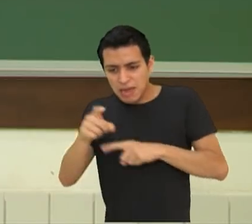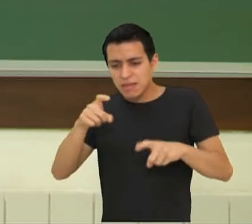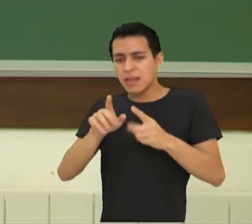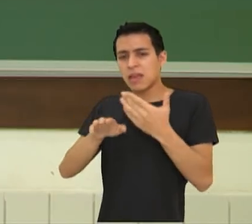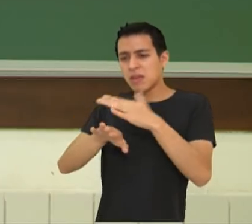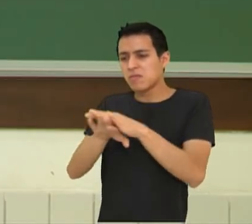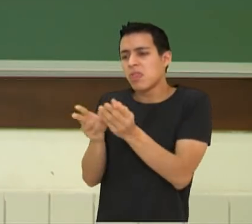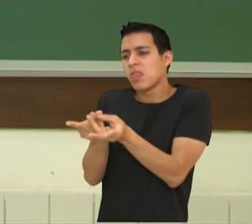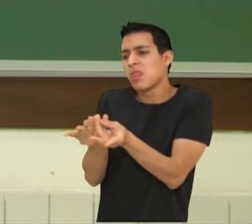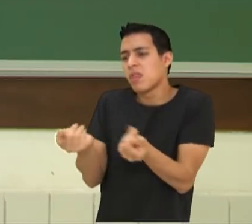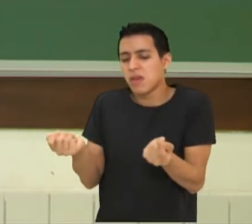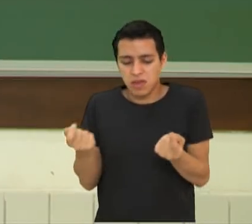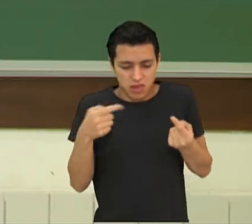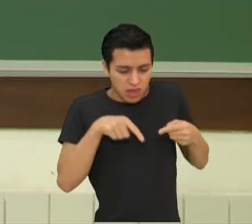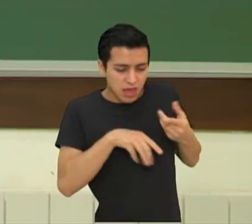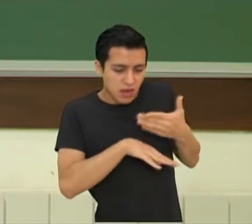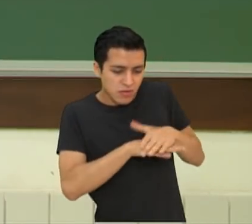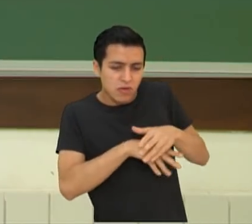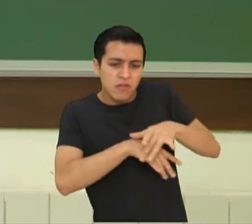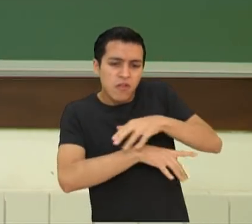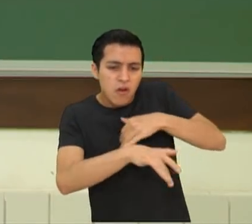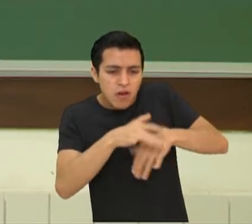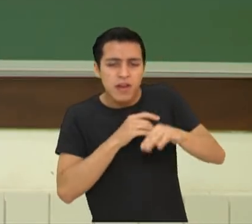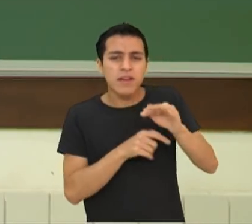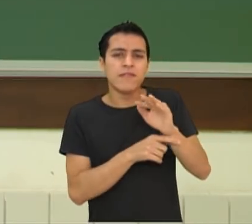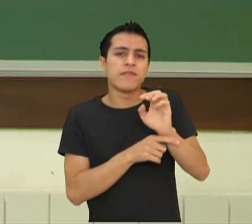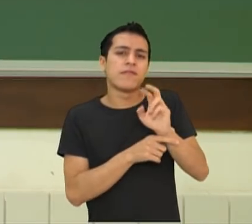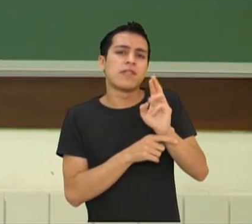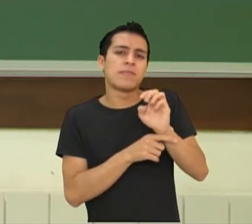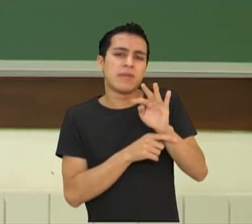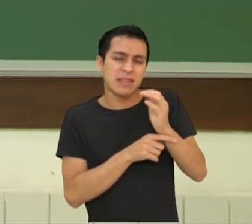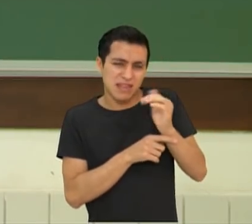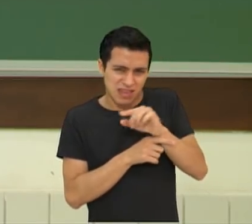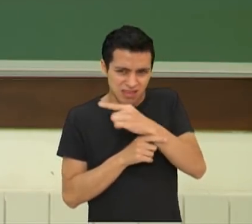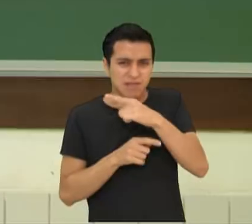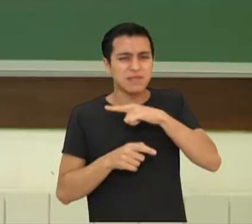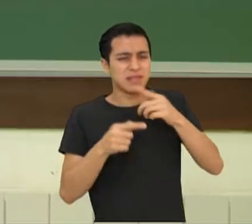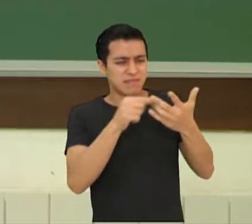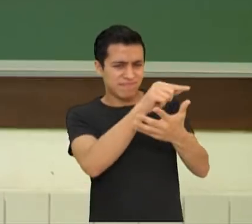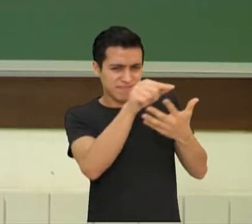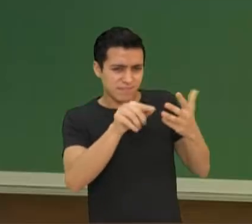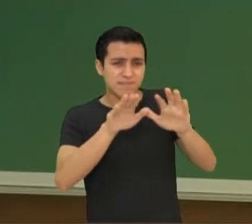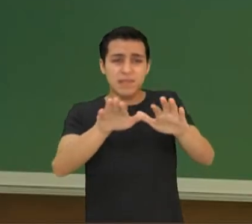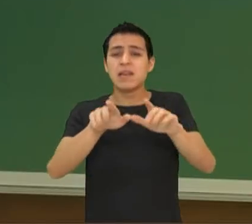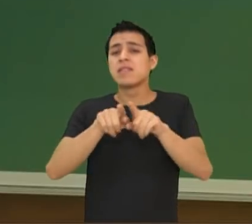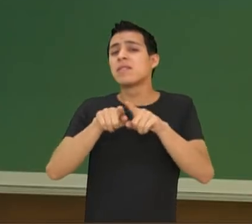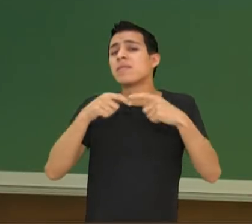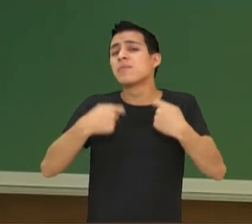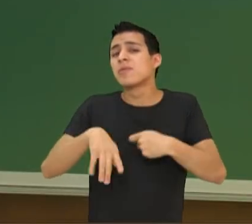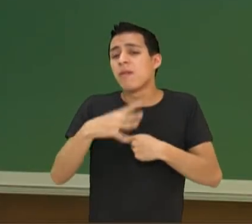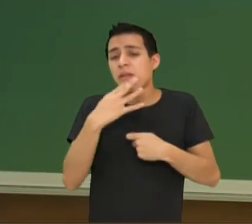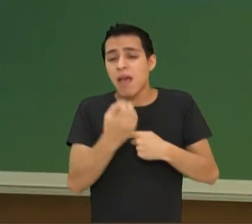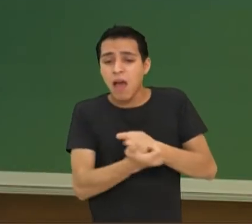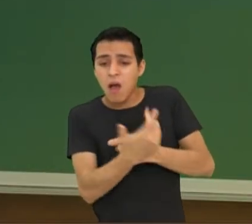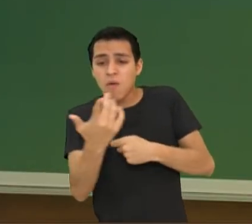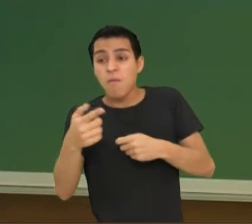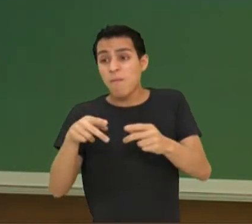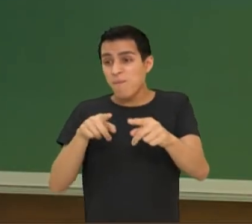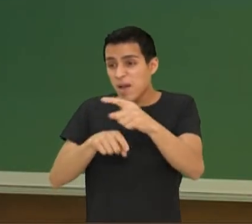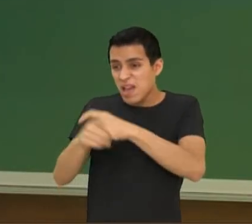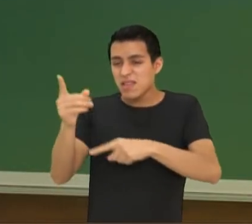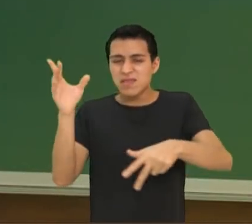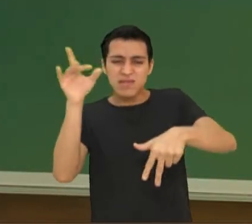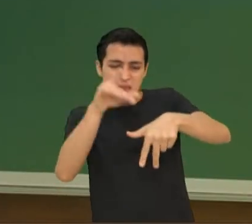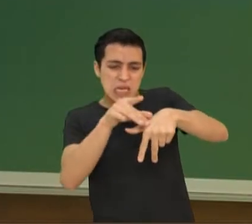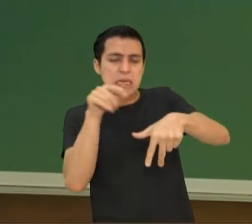tudo isso é importante a gente conhecer, mas também algumas parasitas que causam